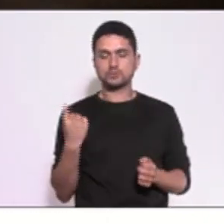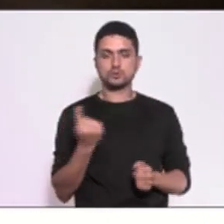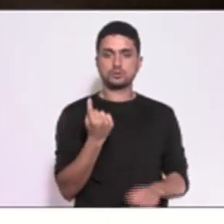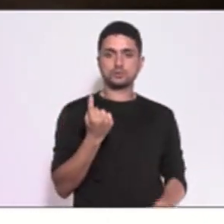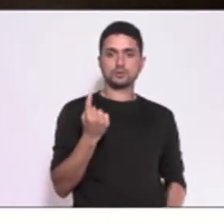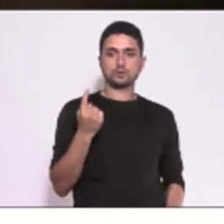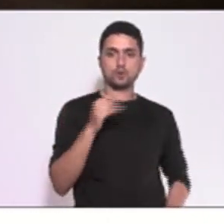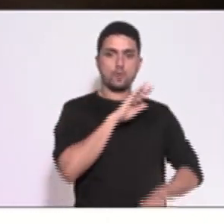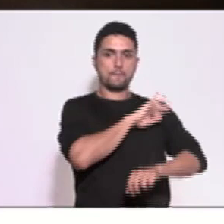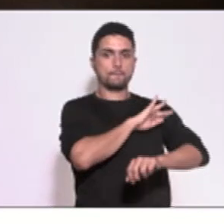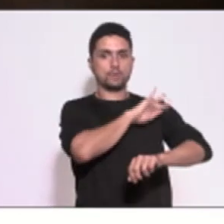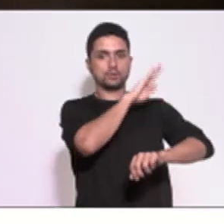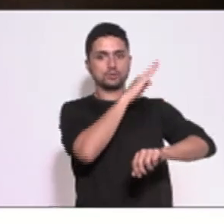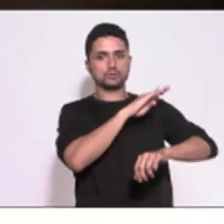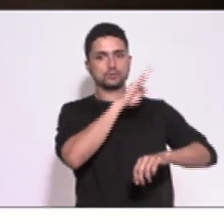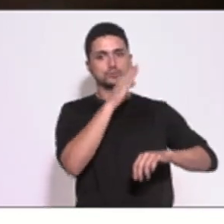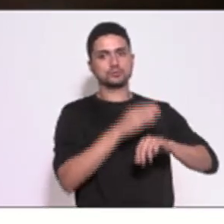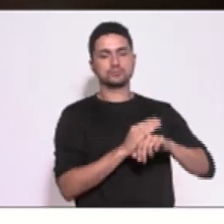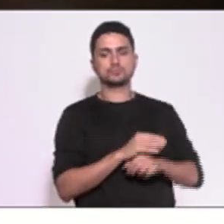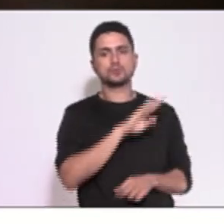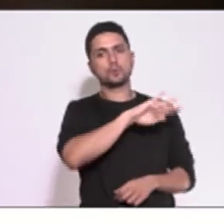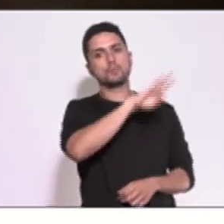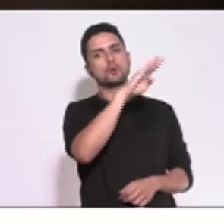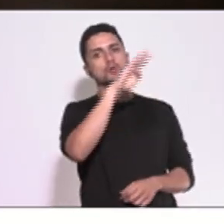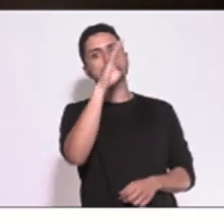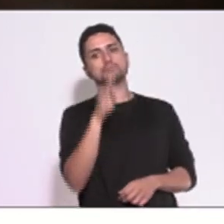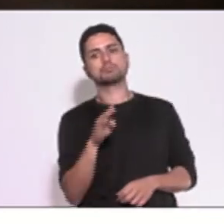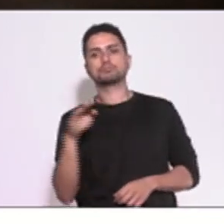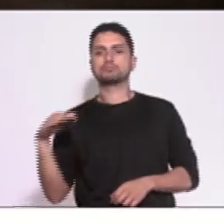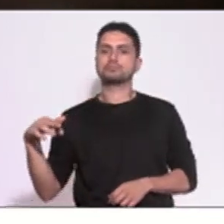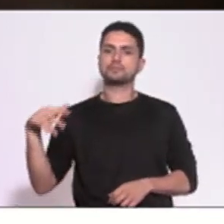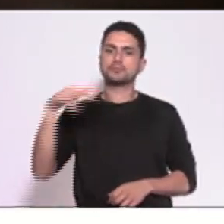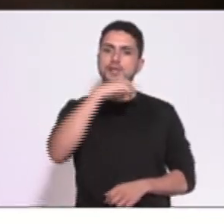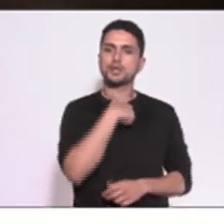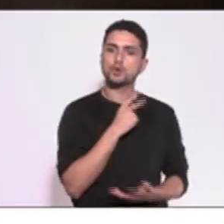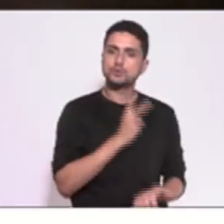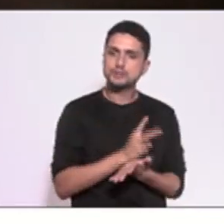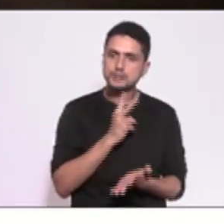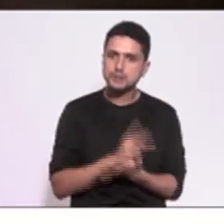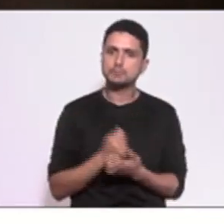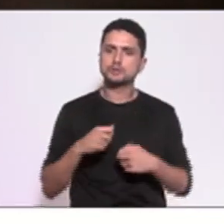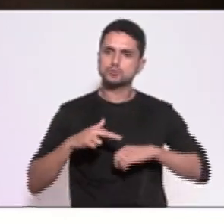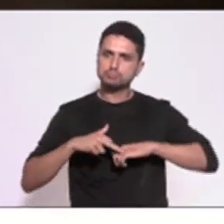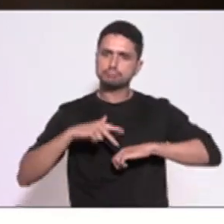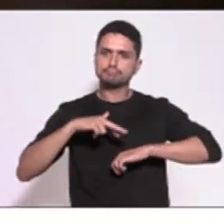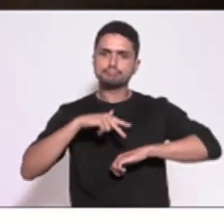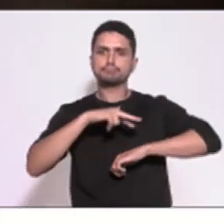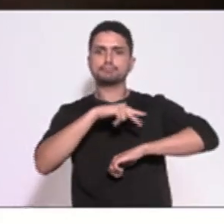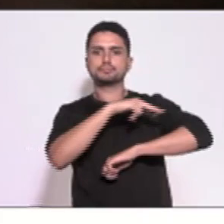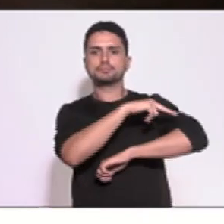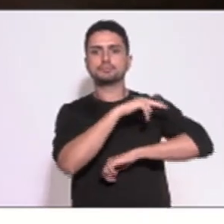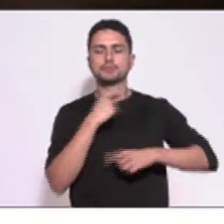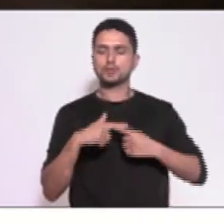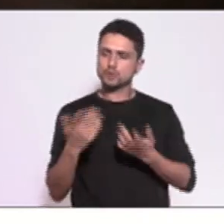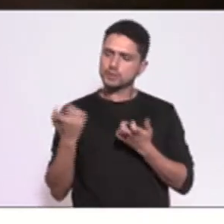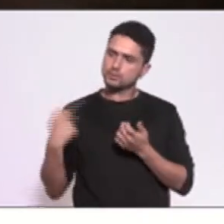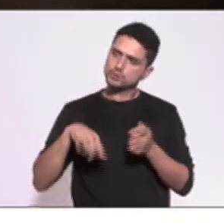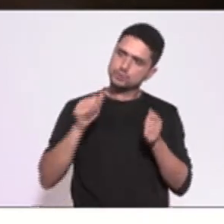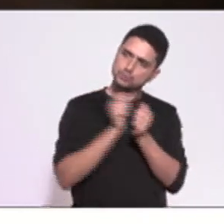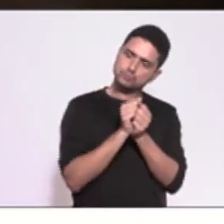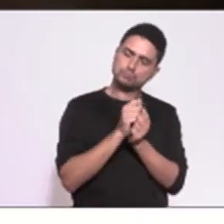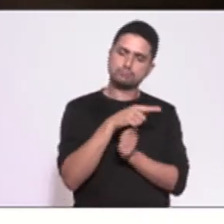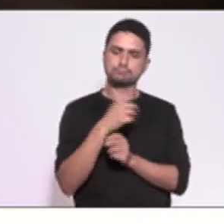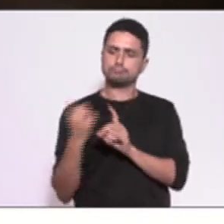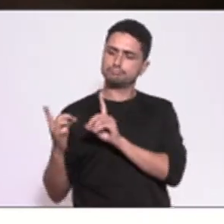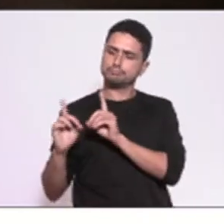o monte. E ele me disse assim: toda vez que eu venho aqui, eu tenho que subir a pé, eu queria que você fosse comigo. Eu fui. E ele foi me contando